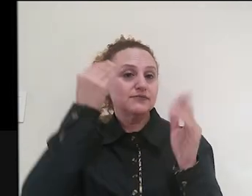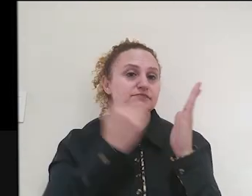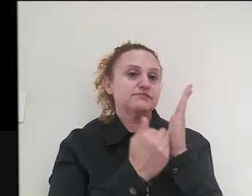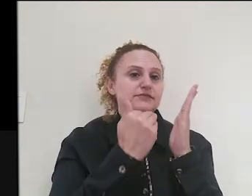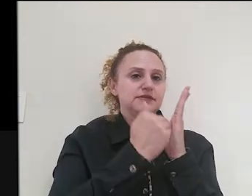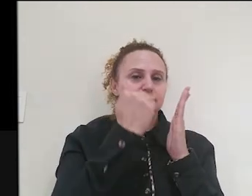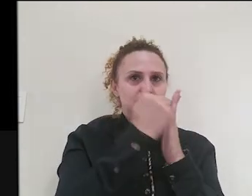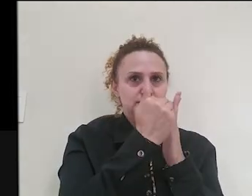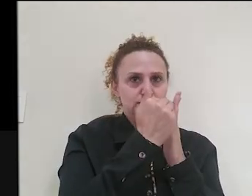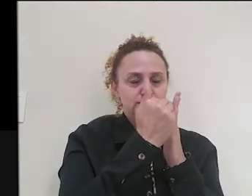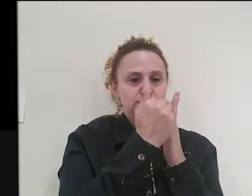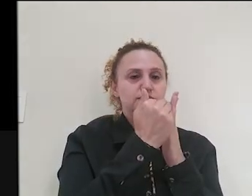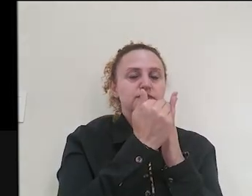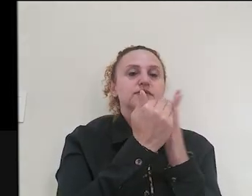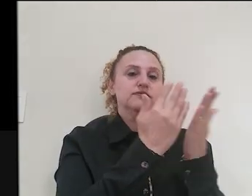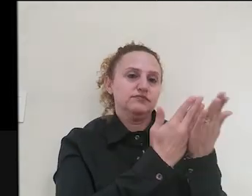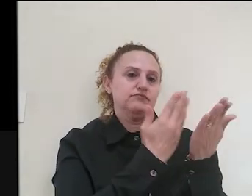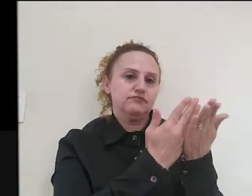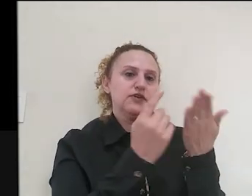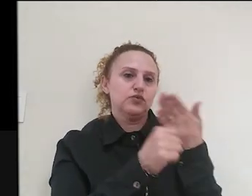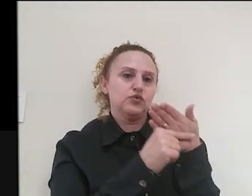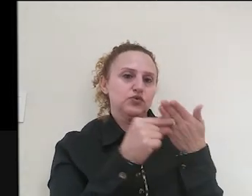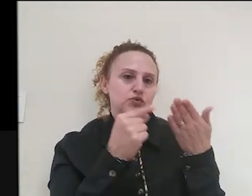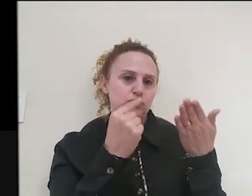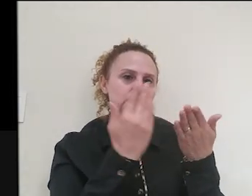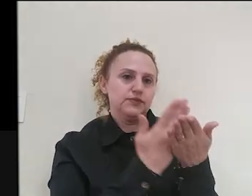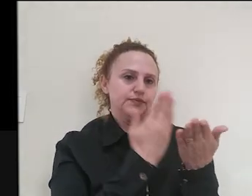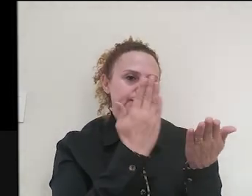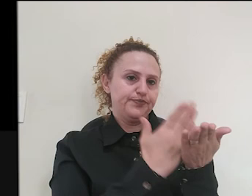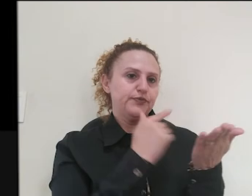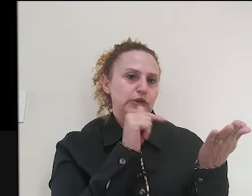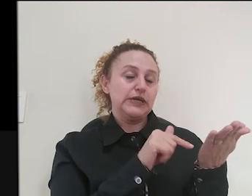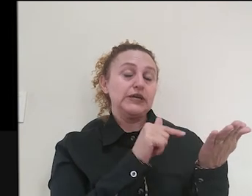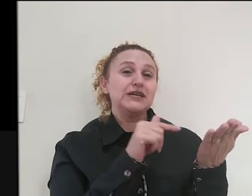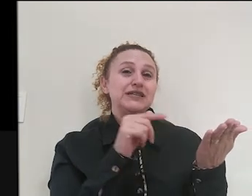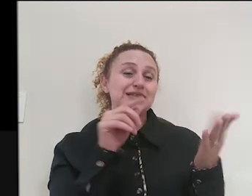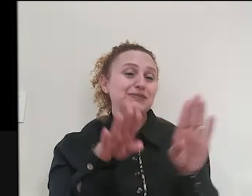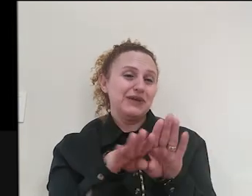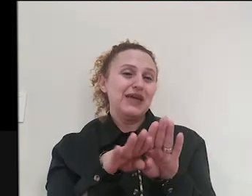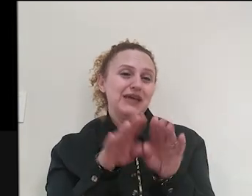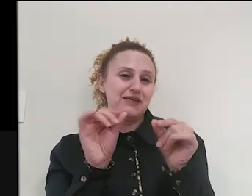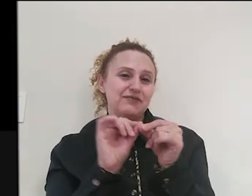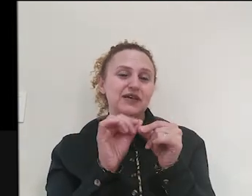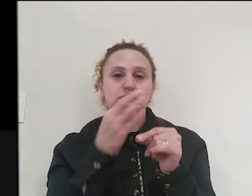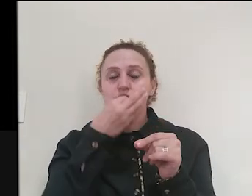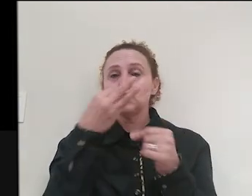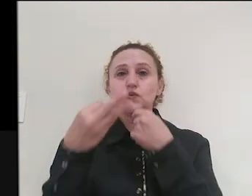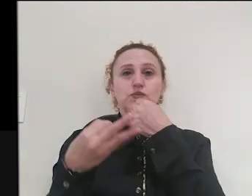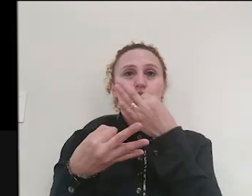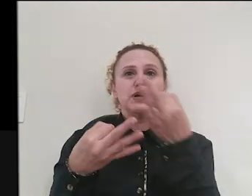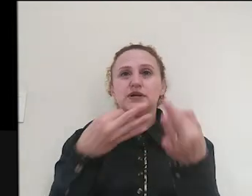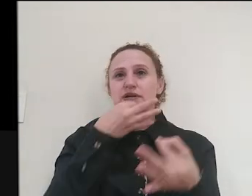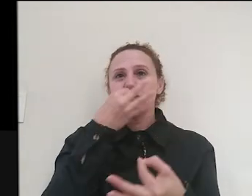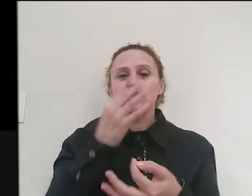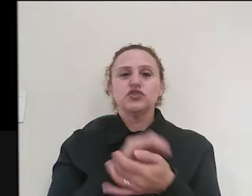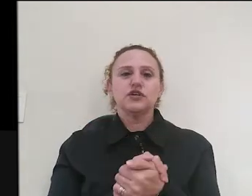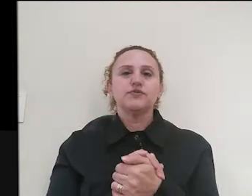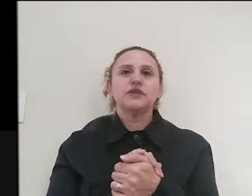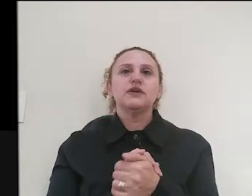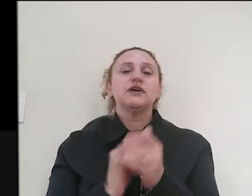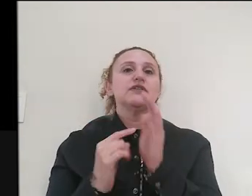marcam decisivamente o período. O determinismo tem a ideia de que as pessoas são determinadas pelo ambiente que elas vivem.